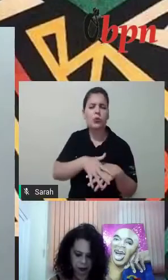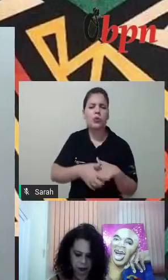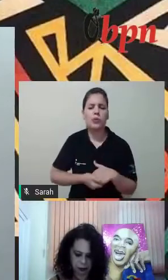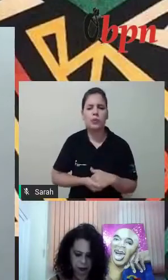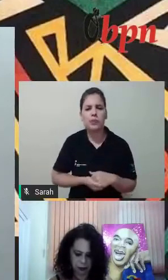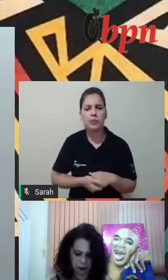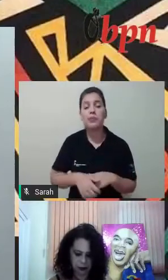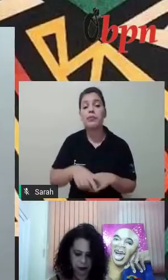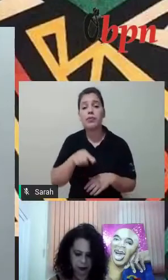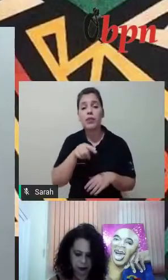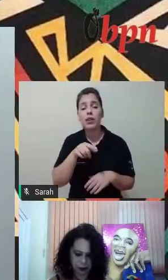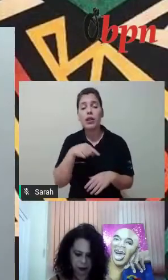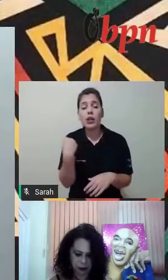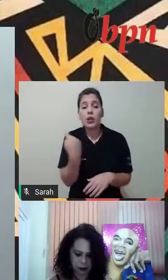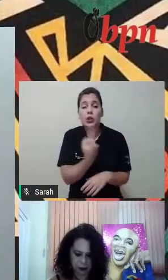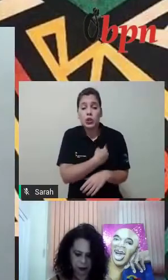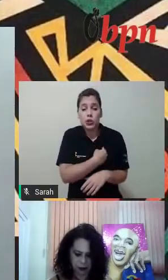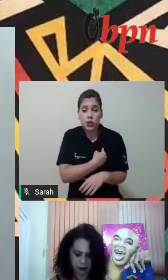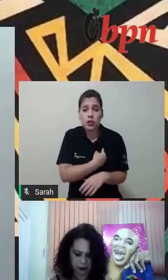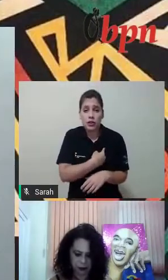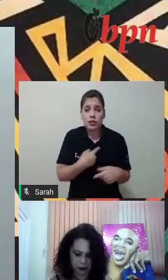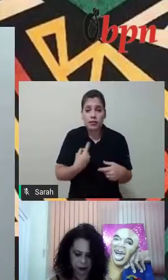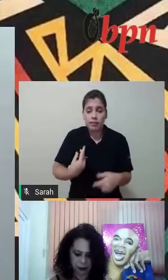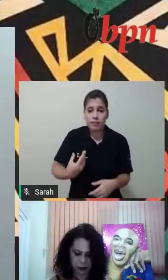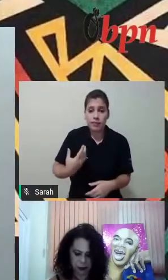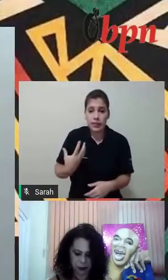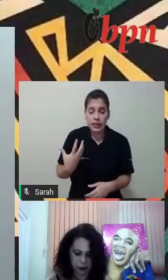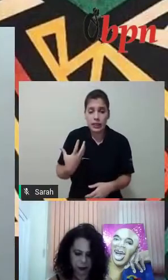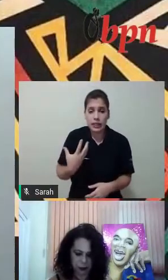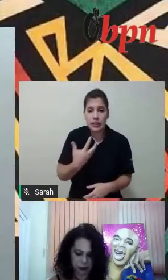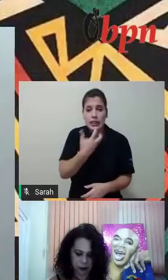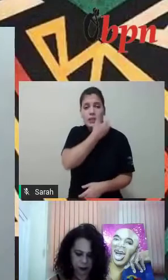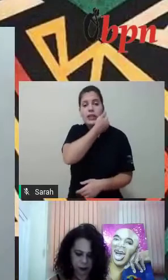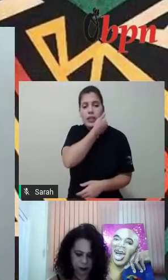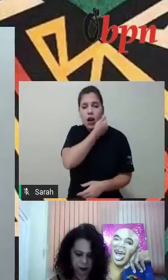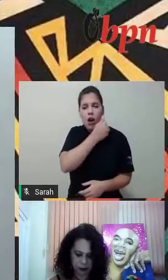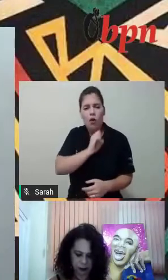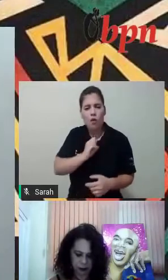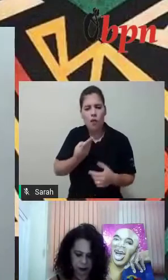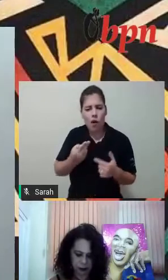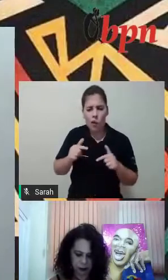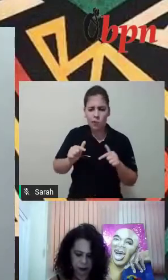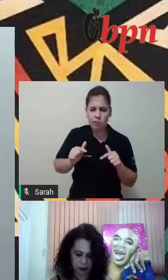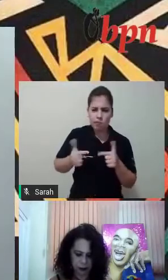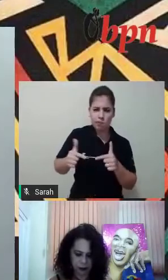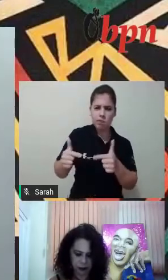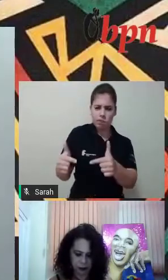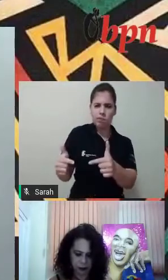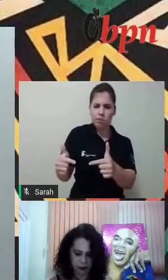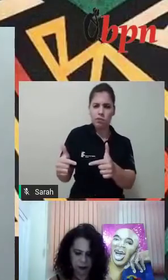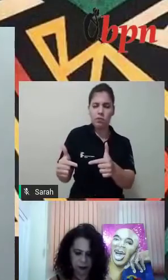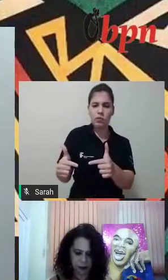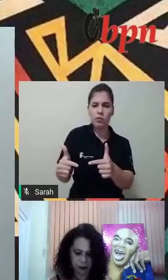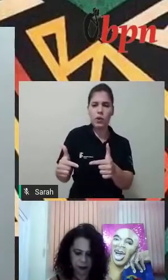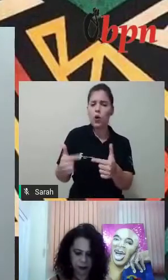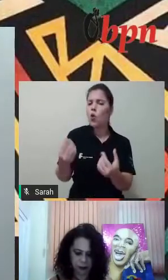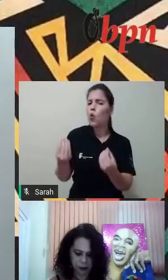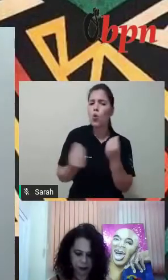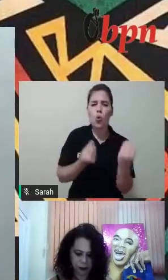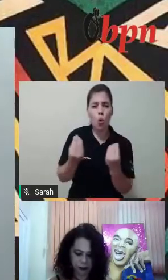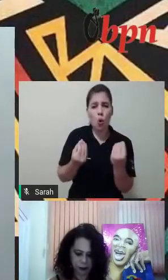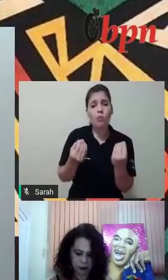a nossa sobrevivência ou o nosso enfrentamento, a nossa afirmação, se dá muito pela